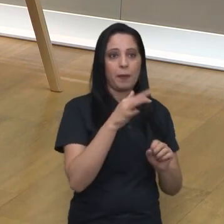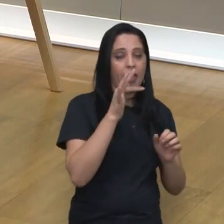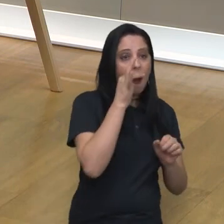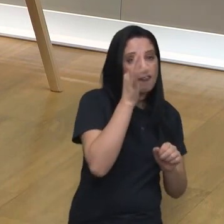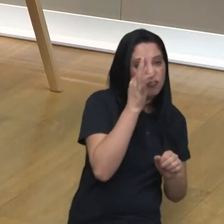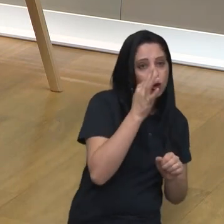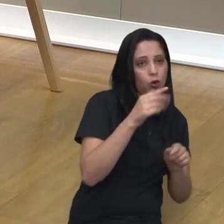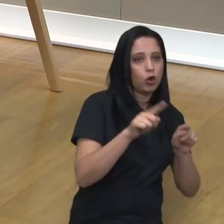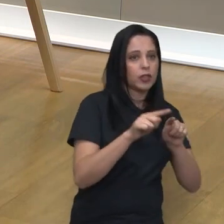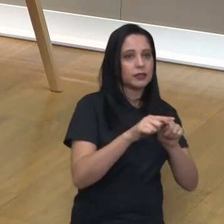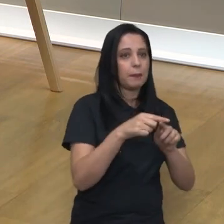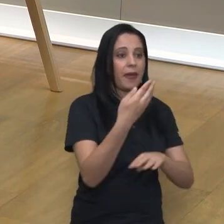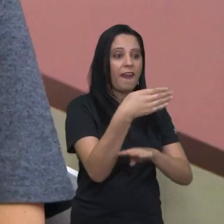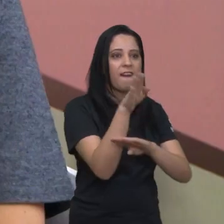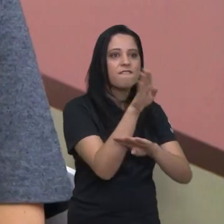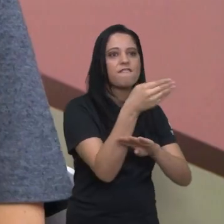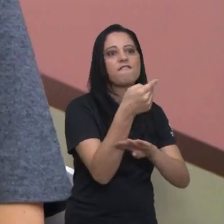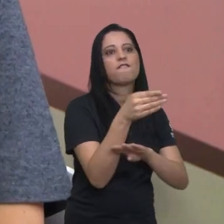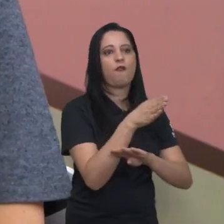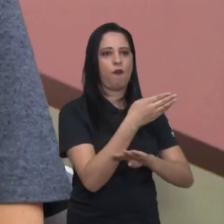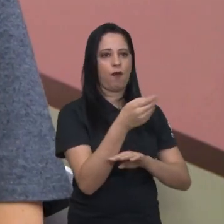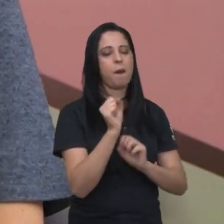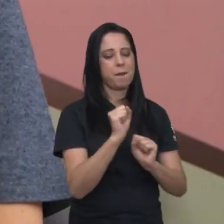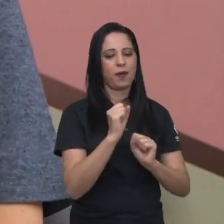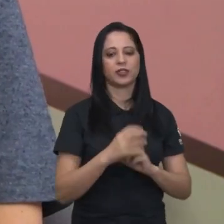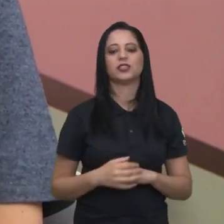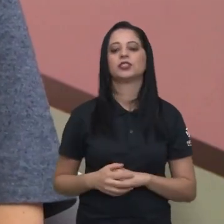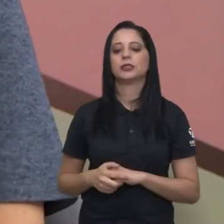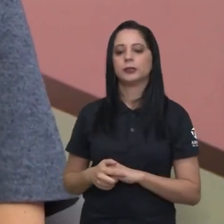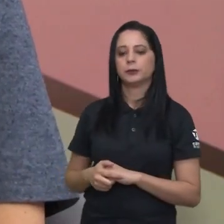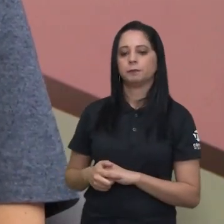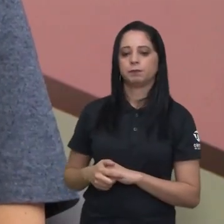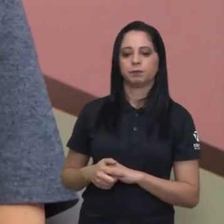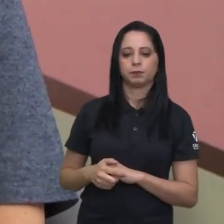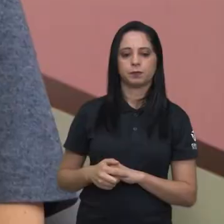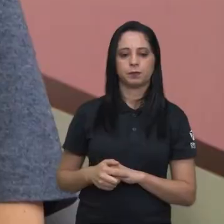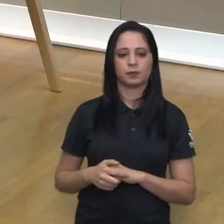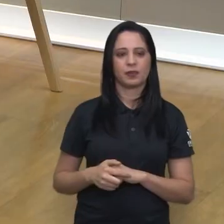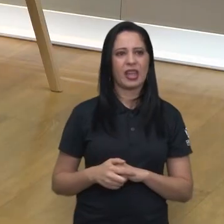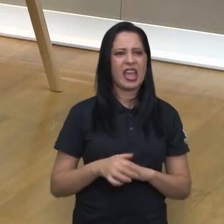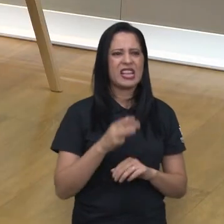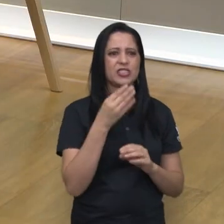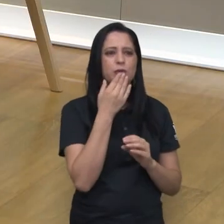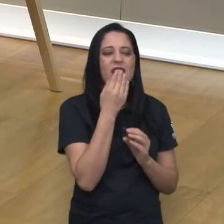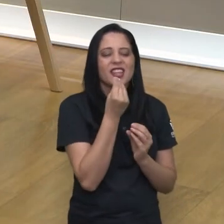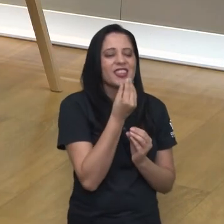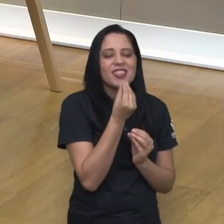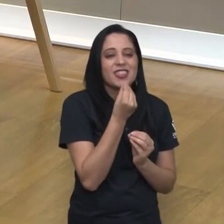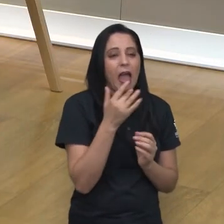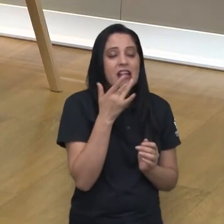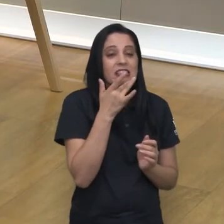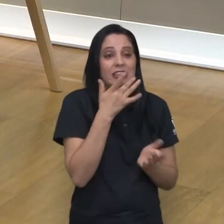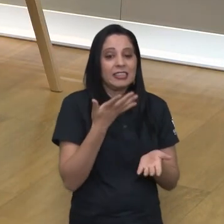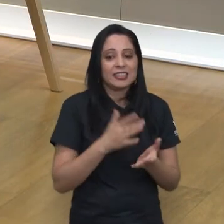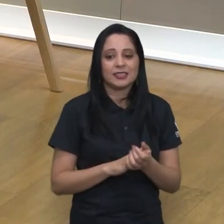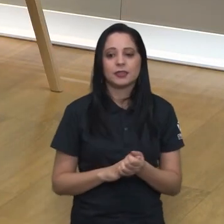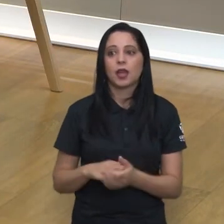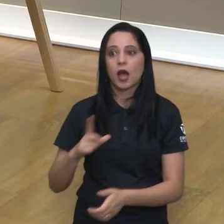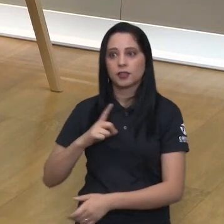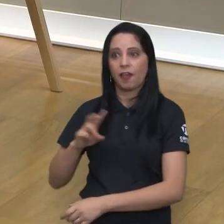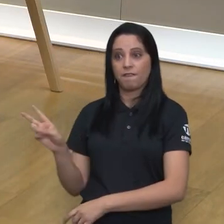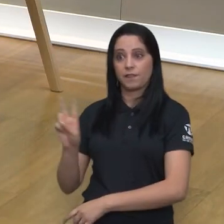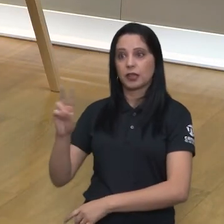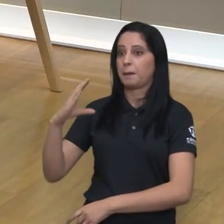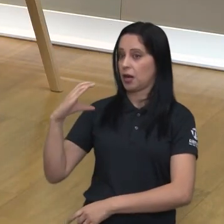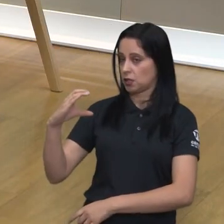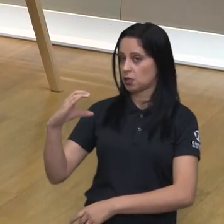as folhas. As folhas e até mesmo a sementinha da capuchinha também, né? Agora, a folha dela é azedinha, uma delícia. Sim, bastante vitamina C,